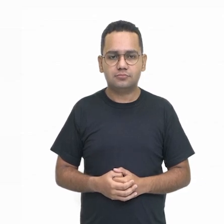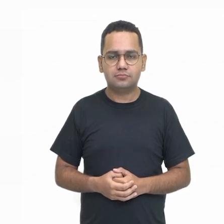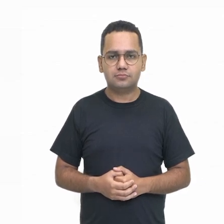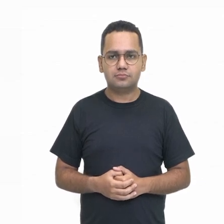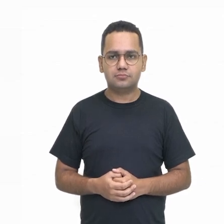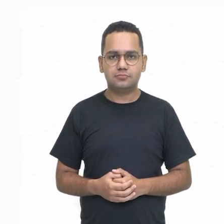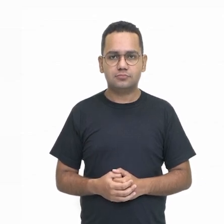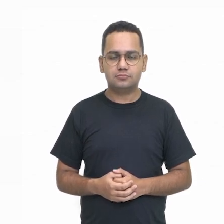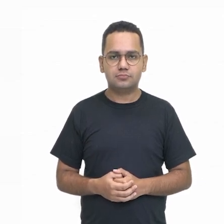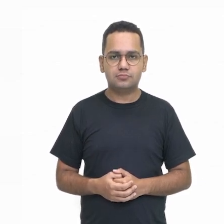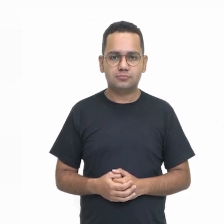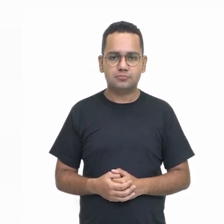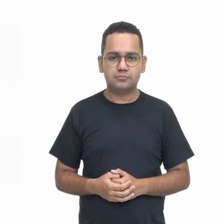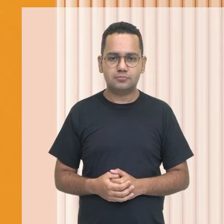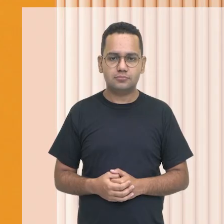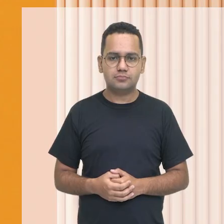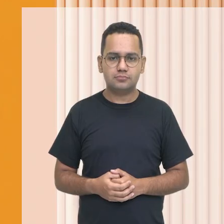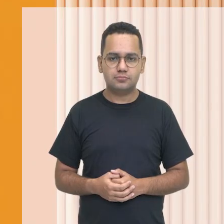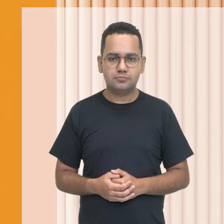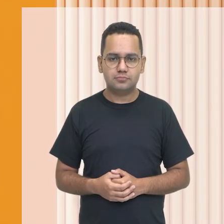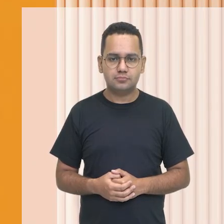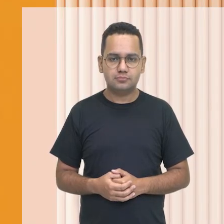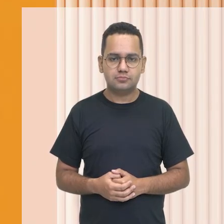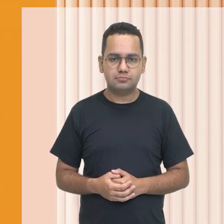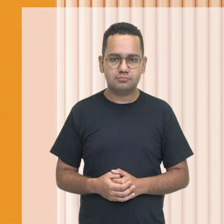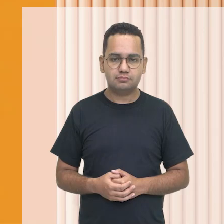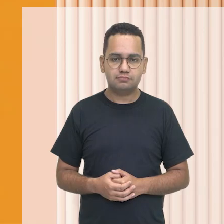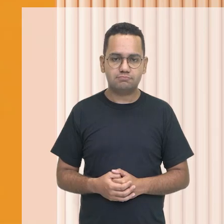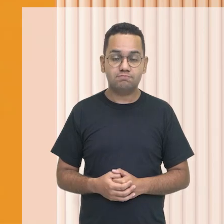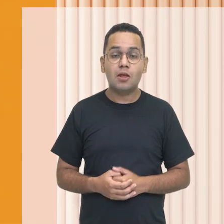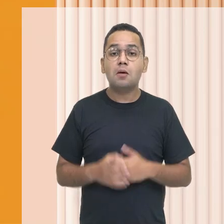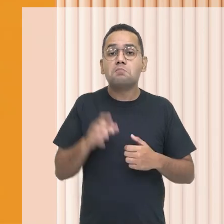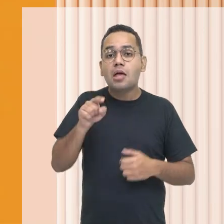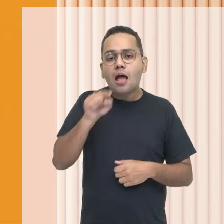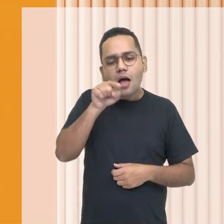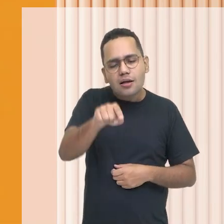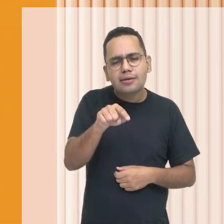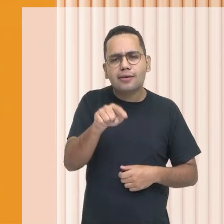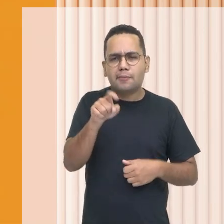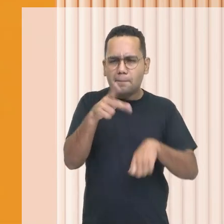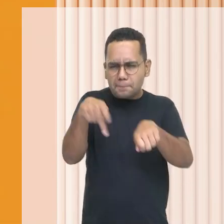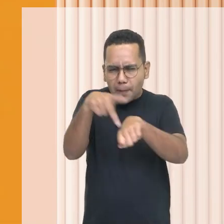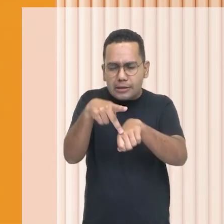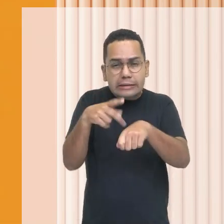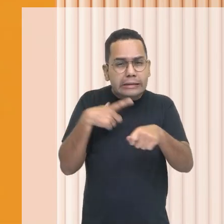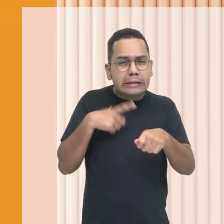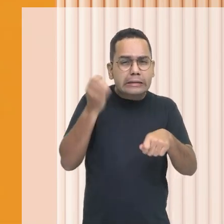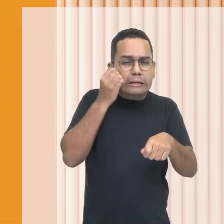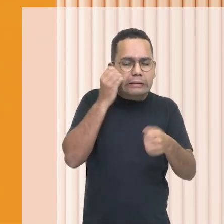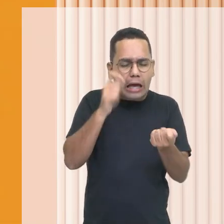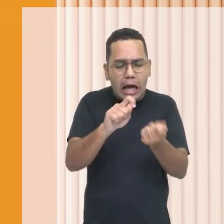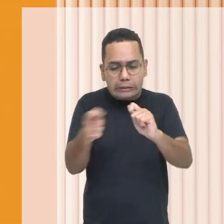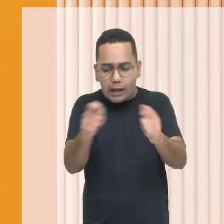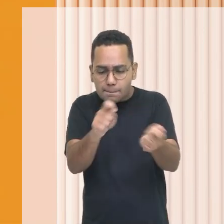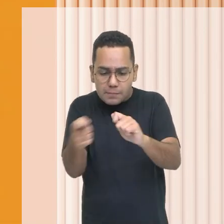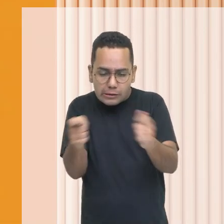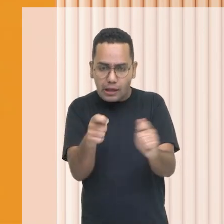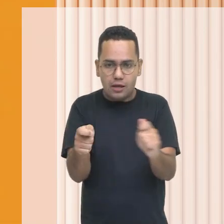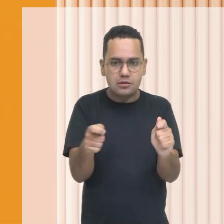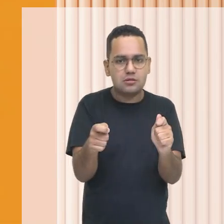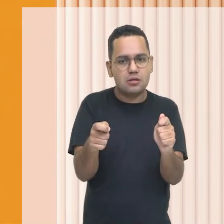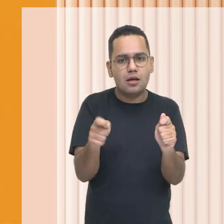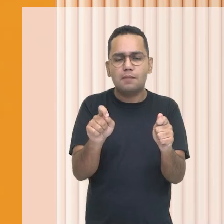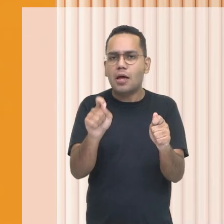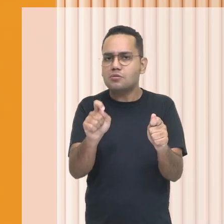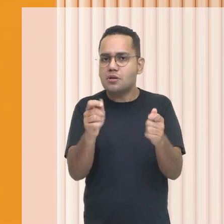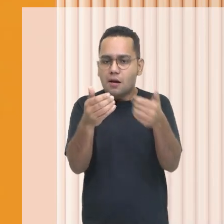né, como um camaleão, né, que vai tentando se adaptar em um dado momento, né, de